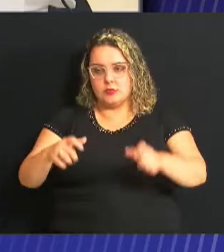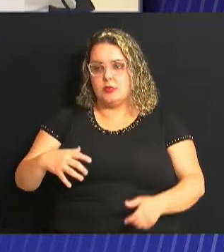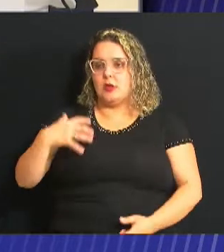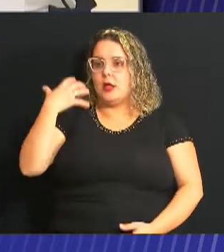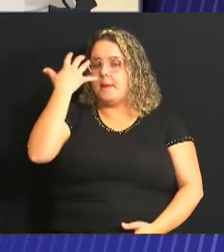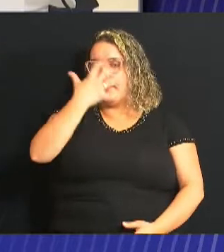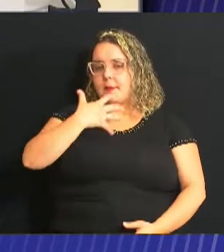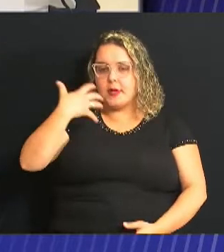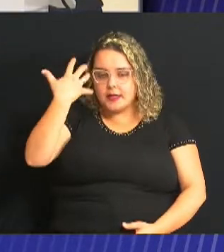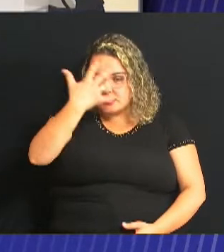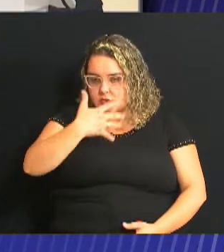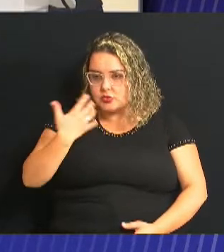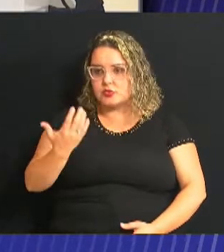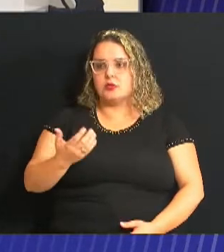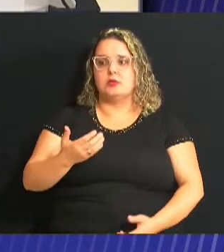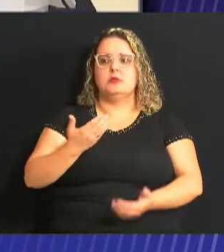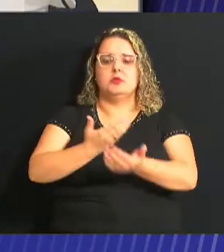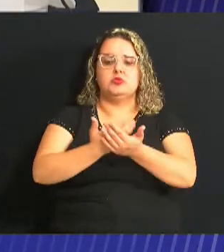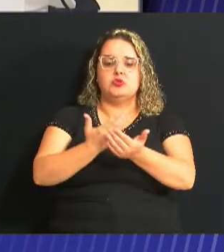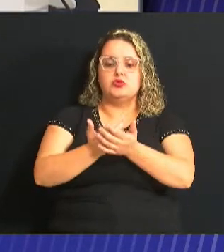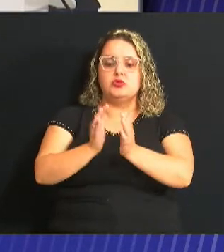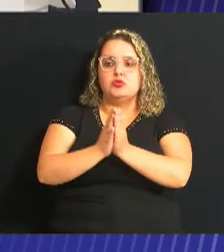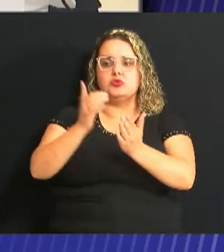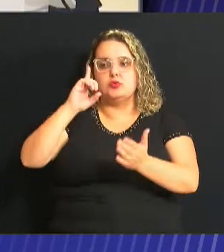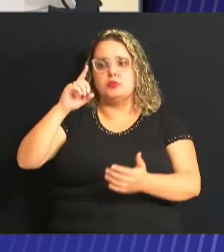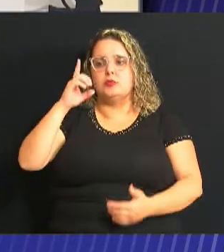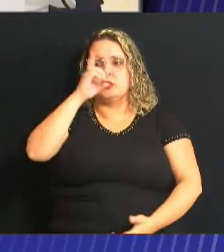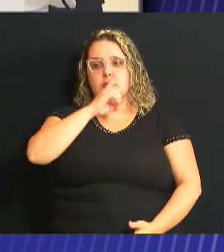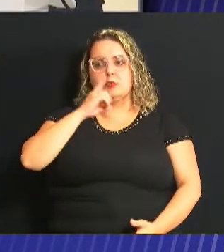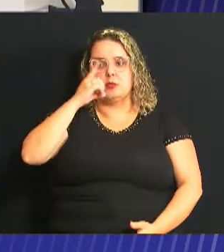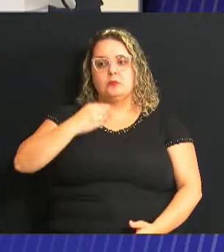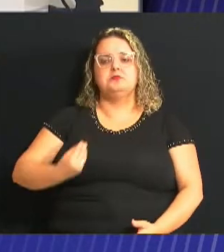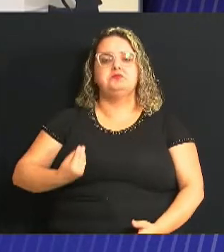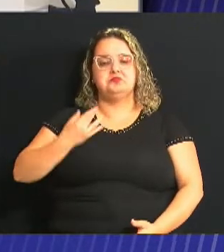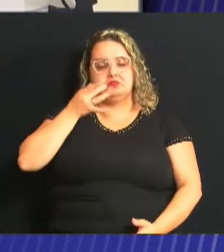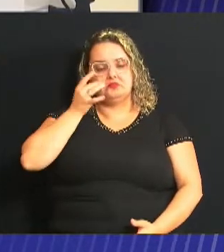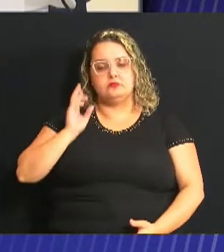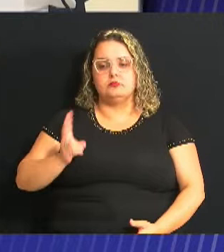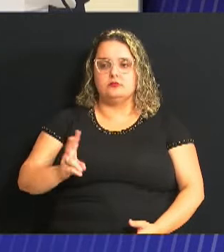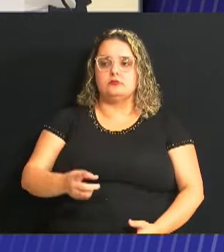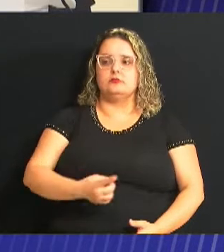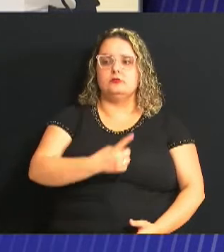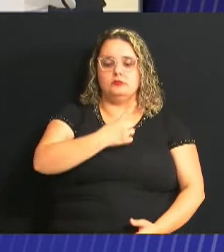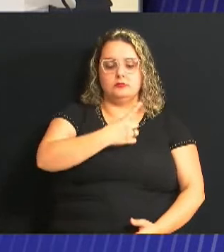Bíblica Dominical, pessoa extremamente presente. Desde